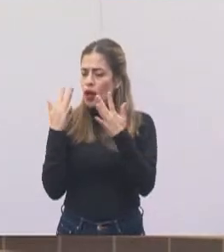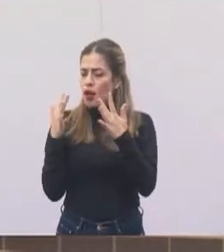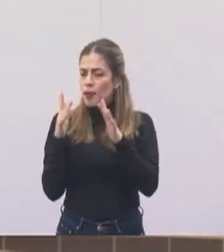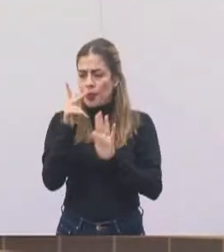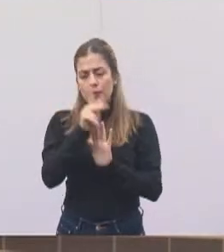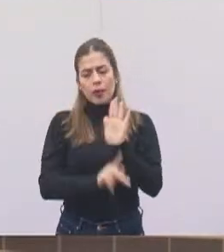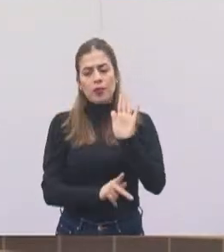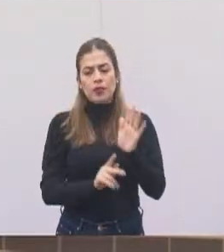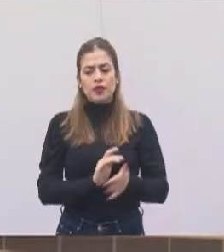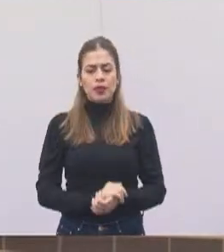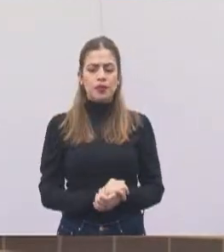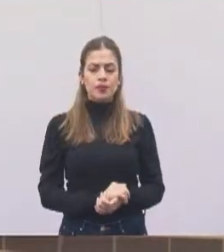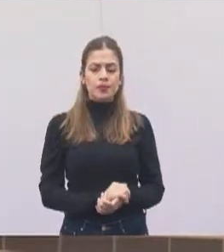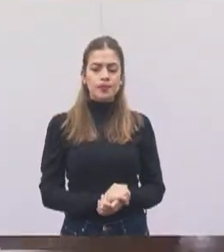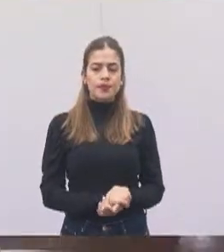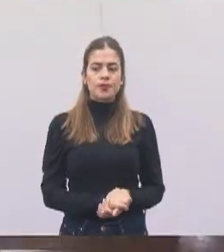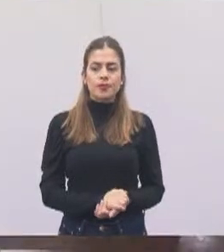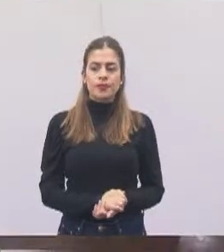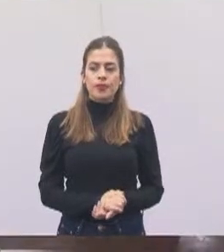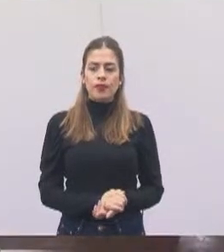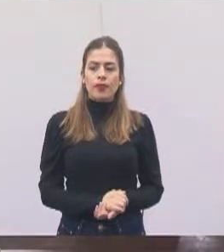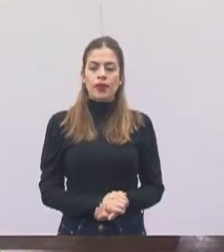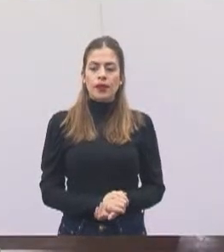pelo projeto.